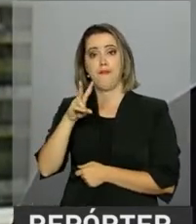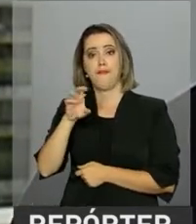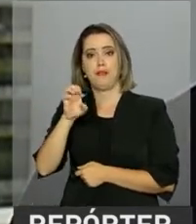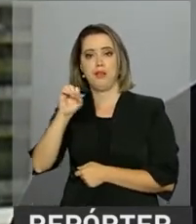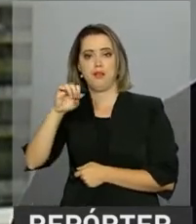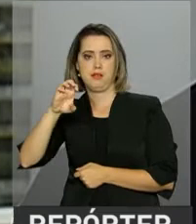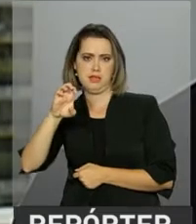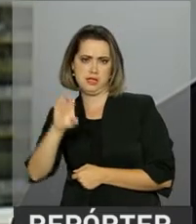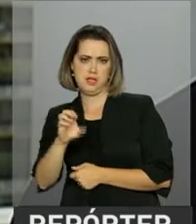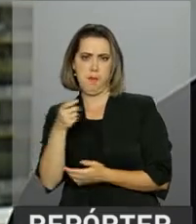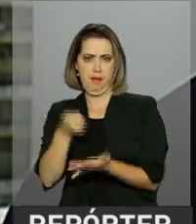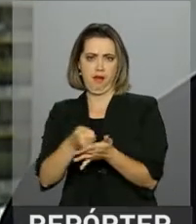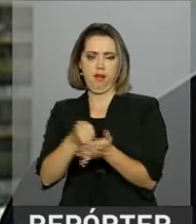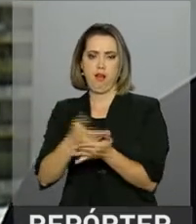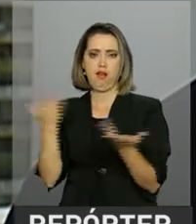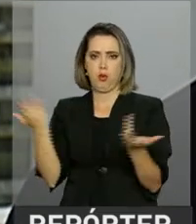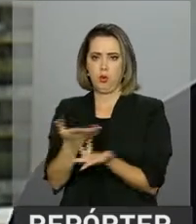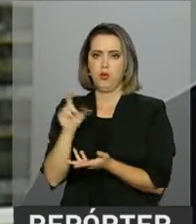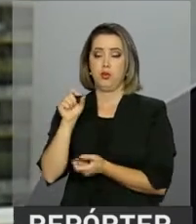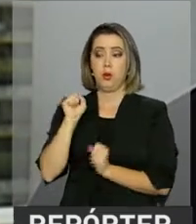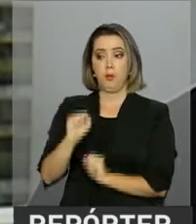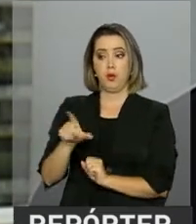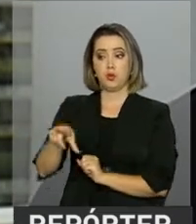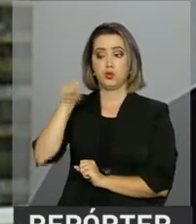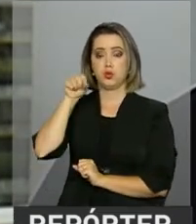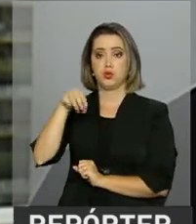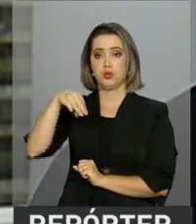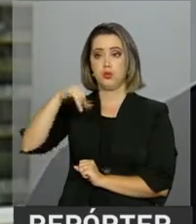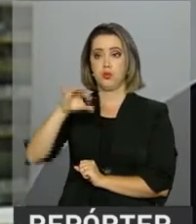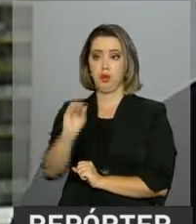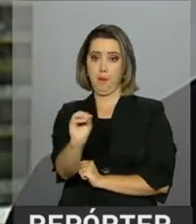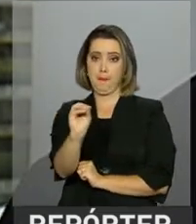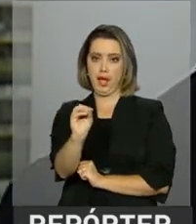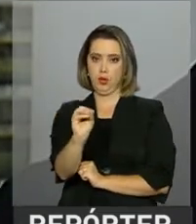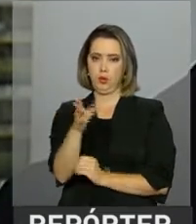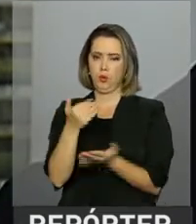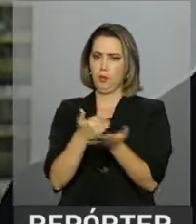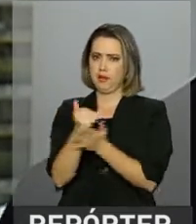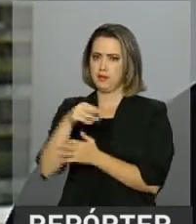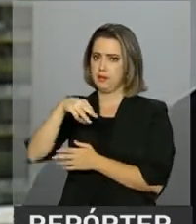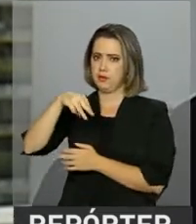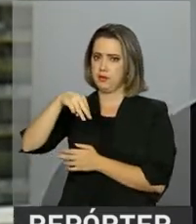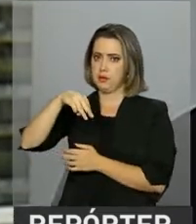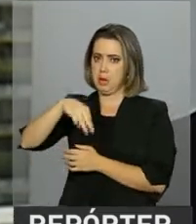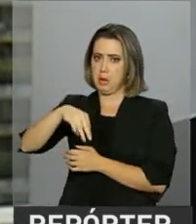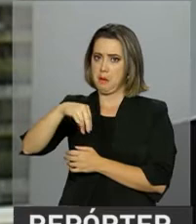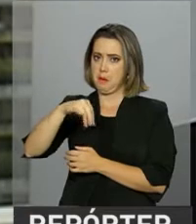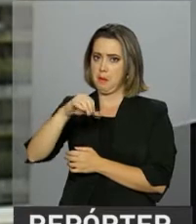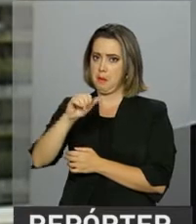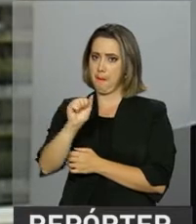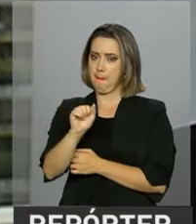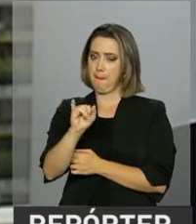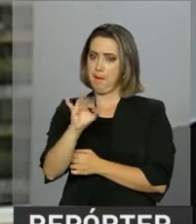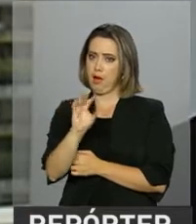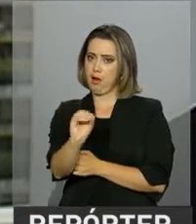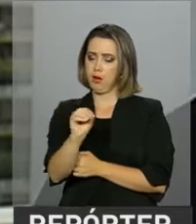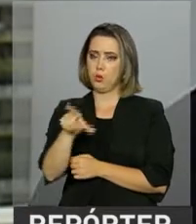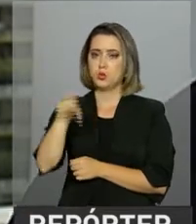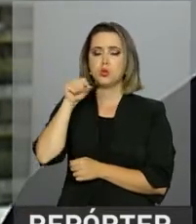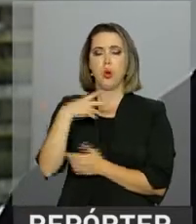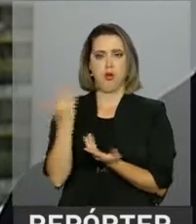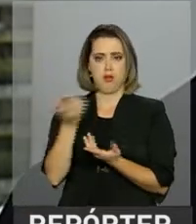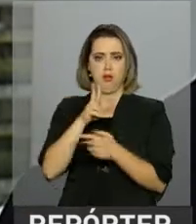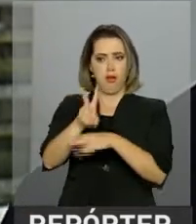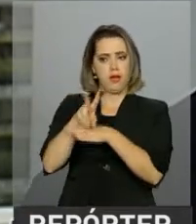no mês de abril vai poder optar a partir do mês de maio me perdoe a partir do mês de maio daqui a 30 dias ao financiamento do crédito rotativo